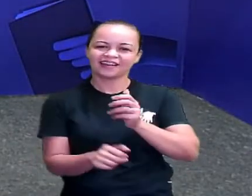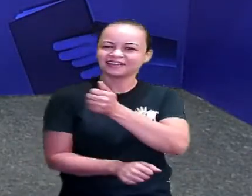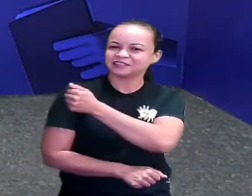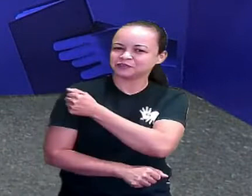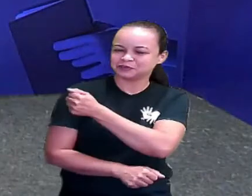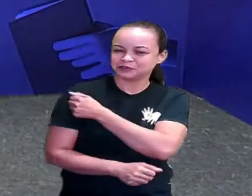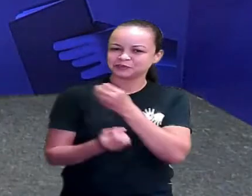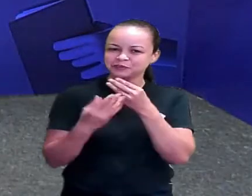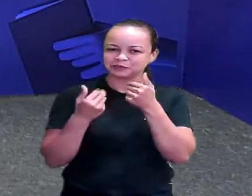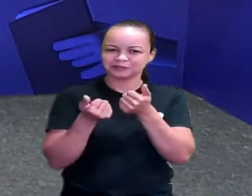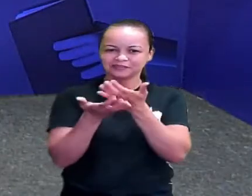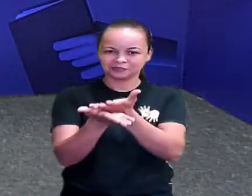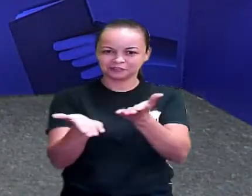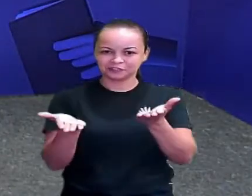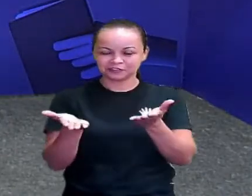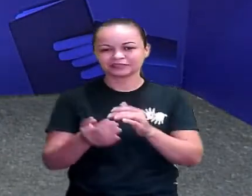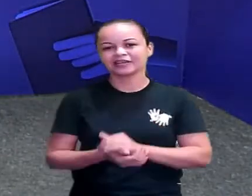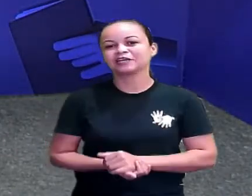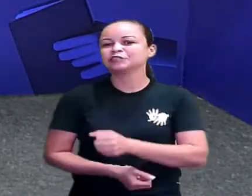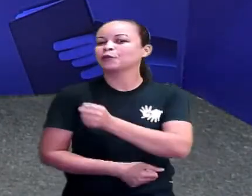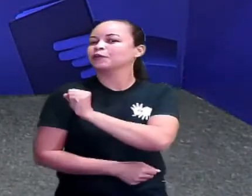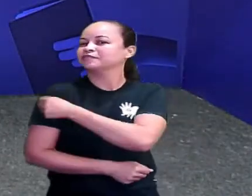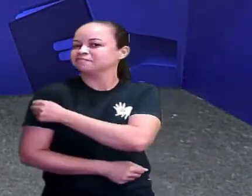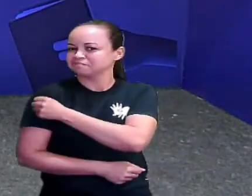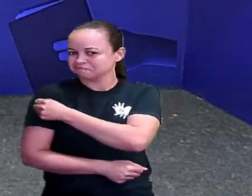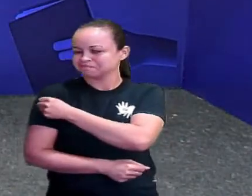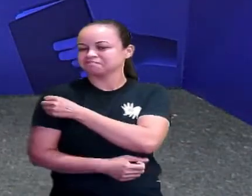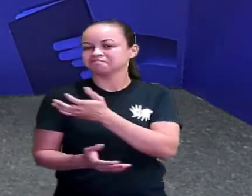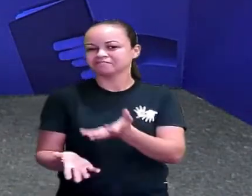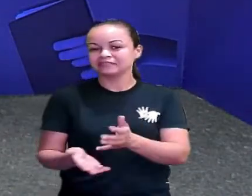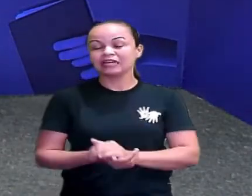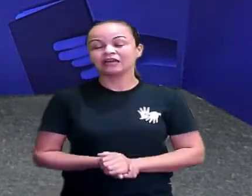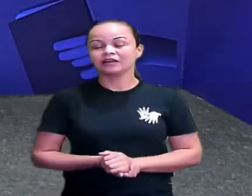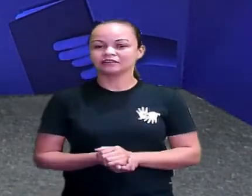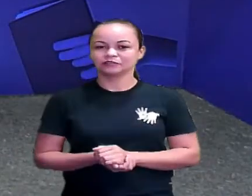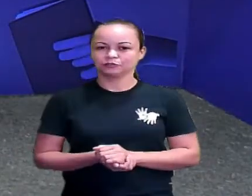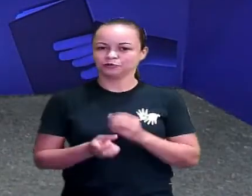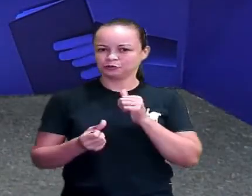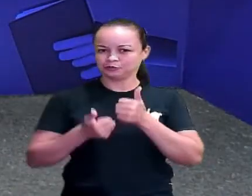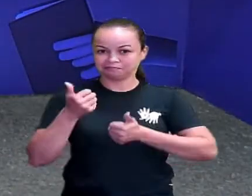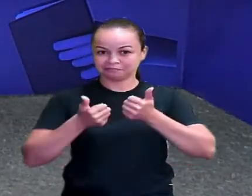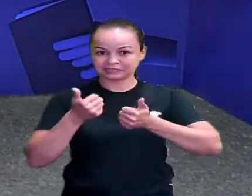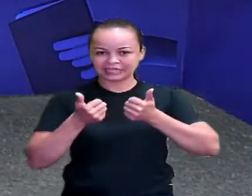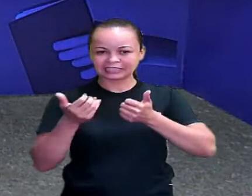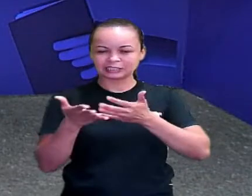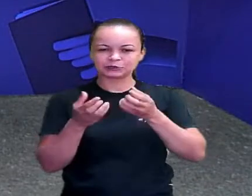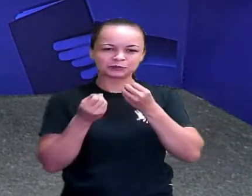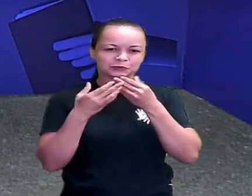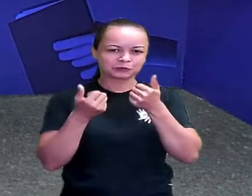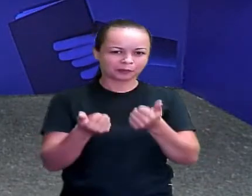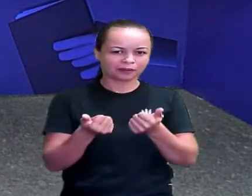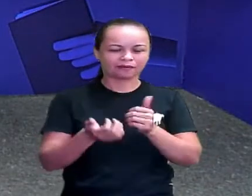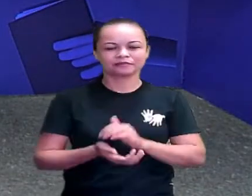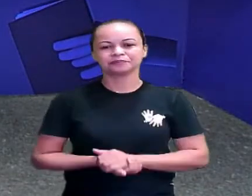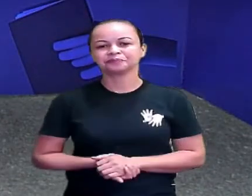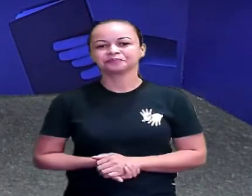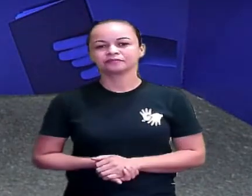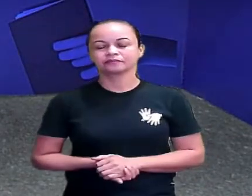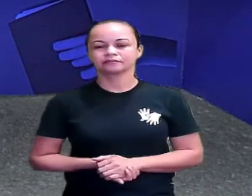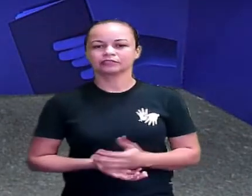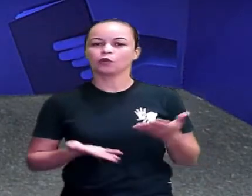turma? Tudo bem com vocês? Oitavo ano. E aí, tudo certinho? Tudo bem? Hoje o